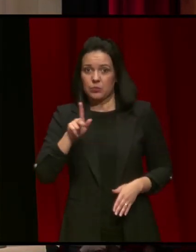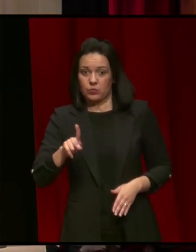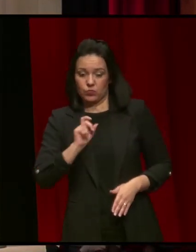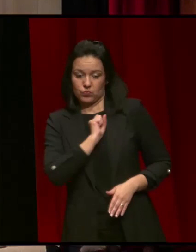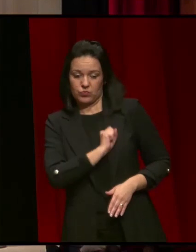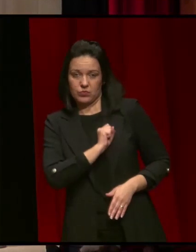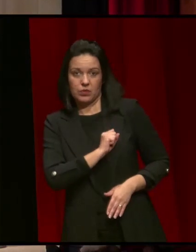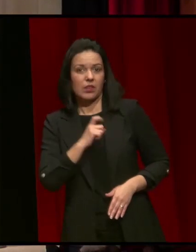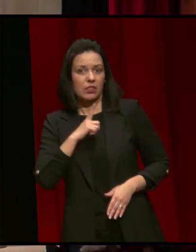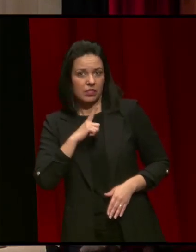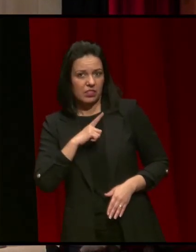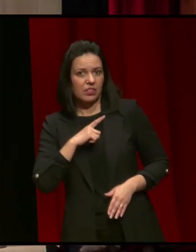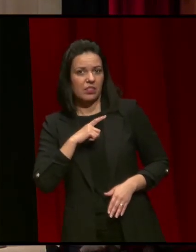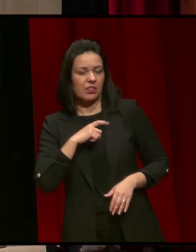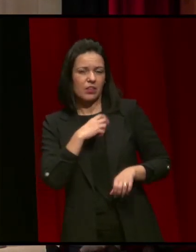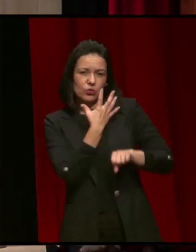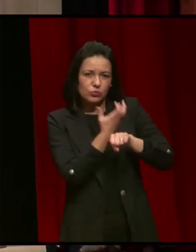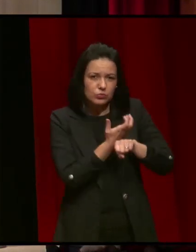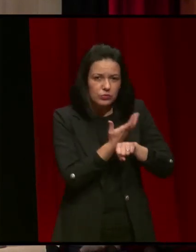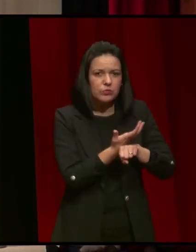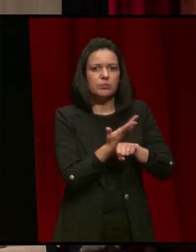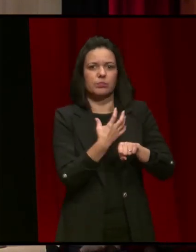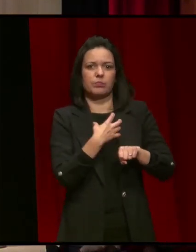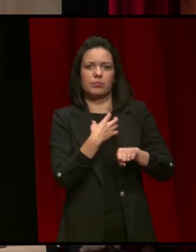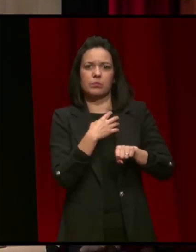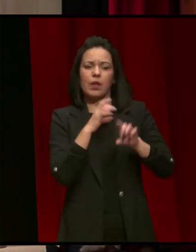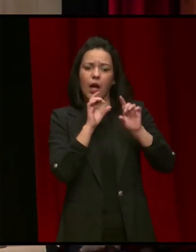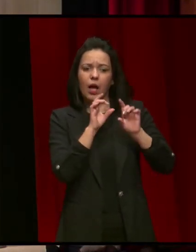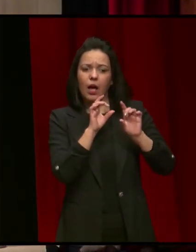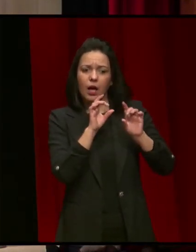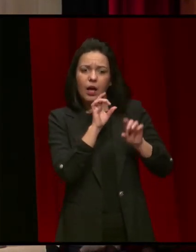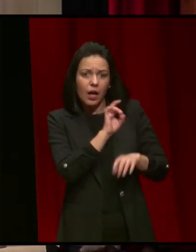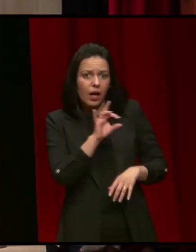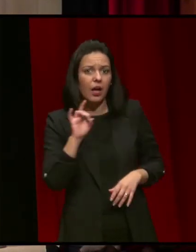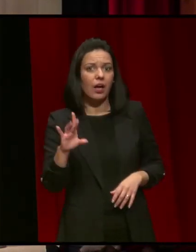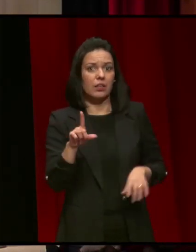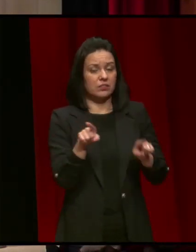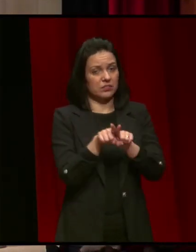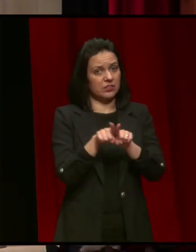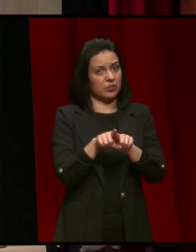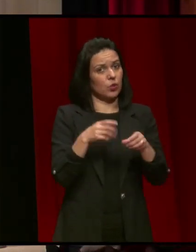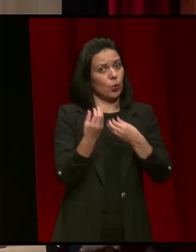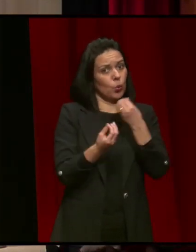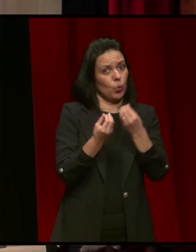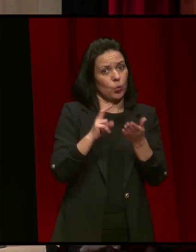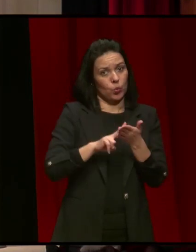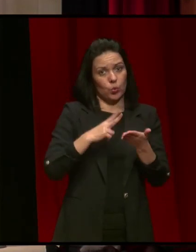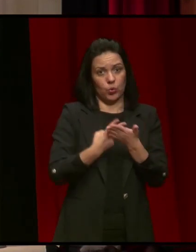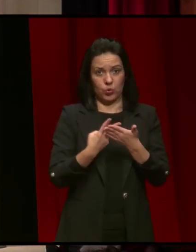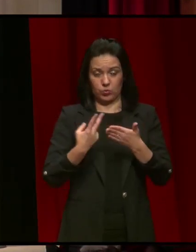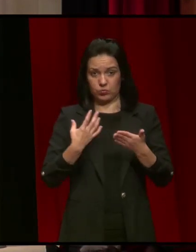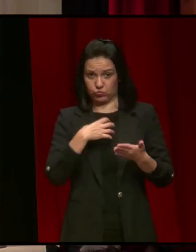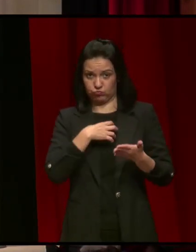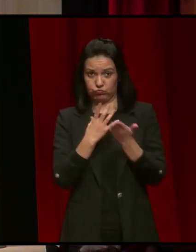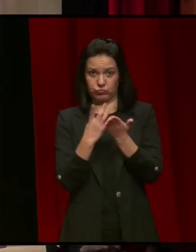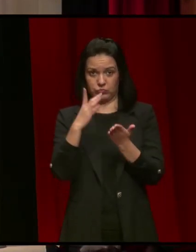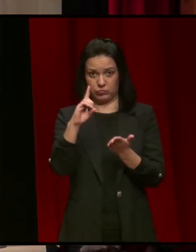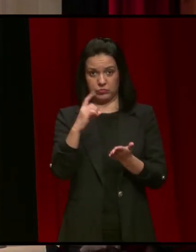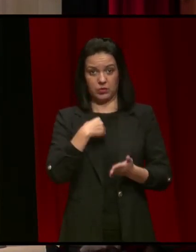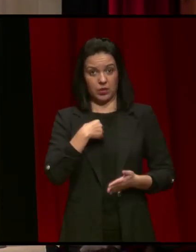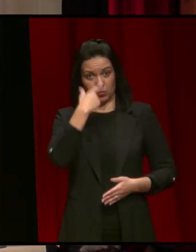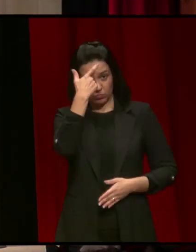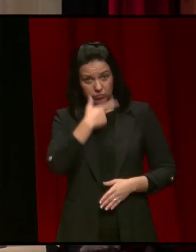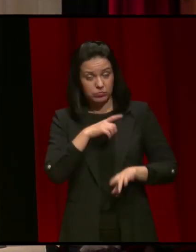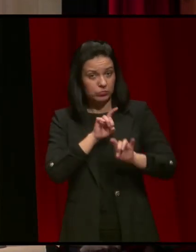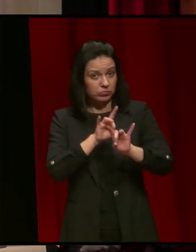áreas de especialização, né? Então tem pastores, professores que se especializam nas línguas da Bíblia, né? A minha especialização não é em línguas